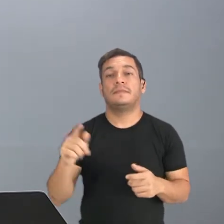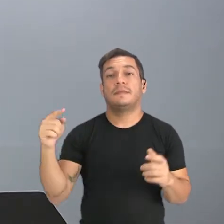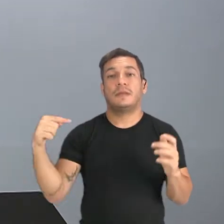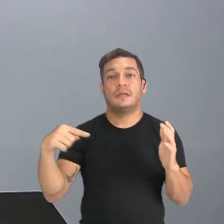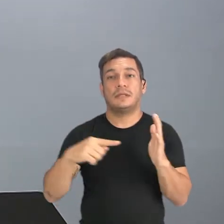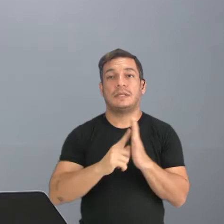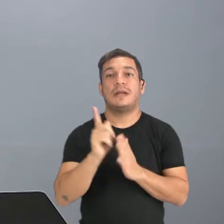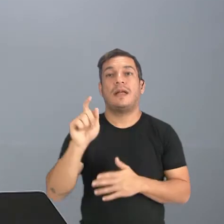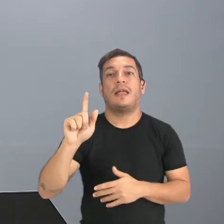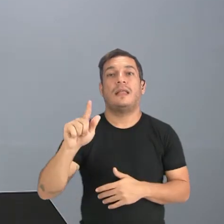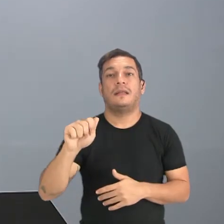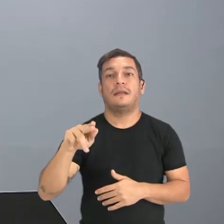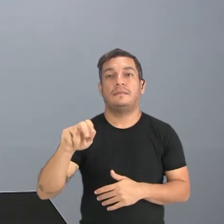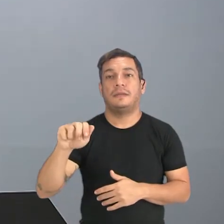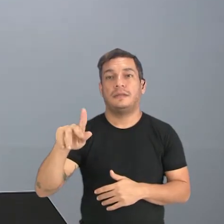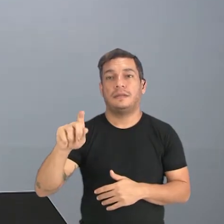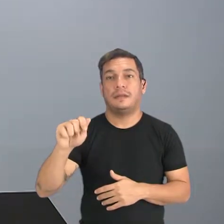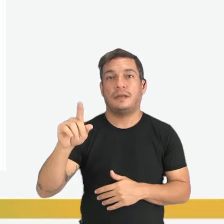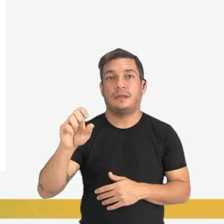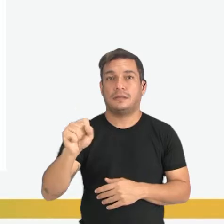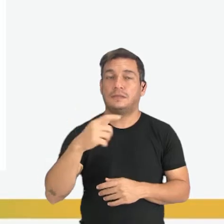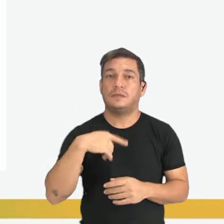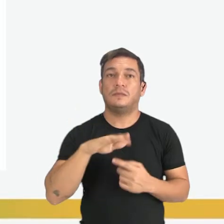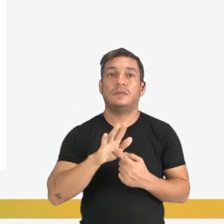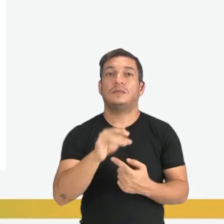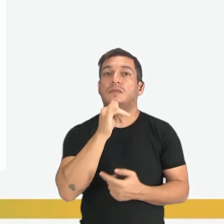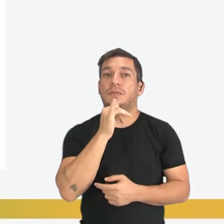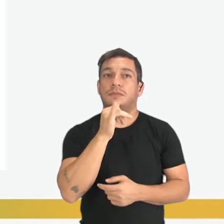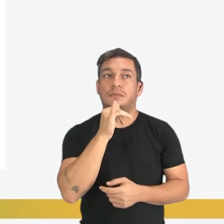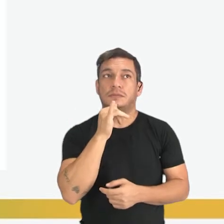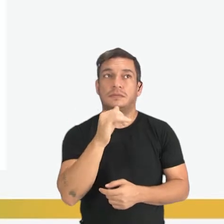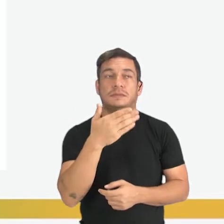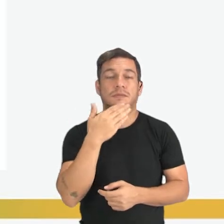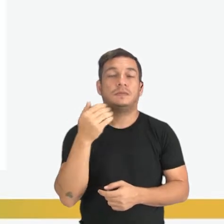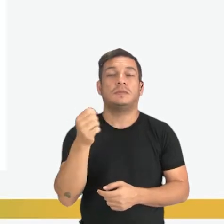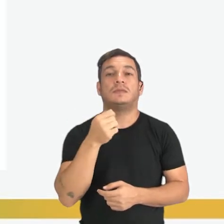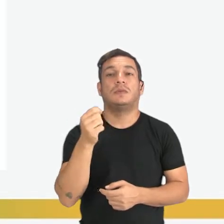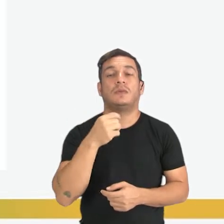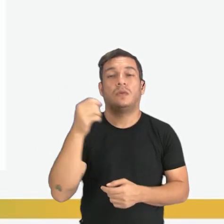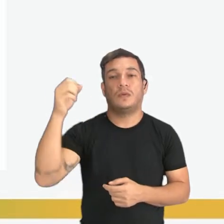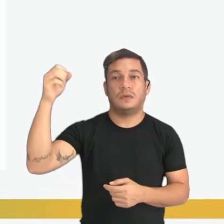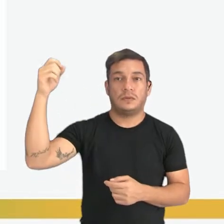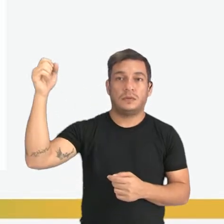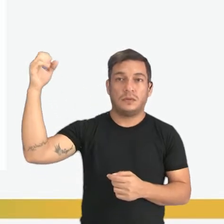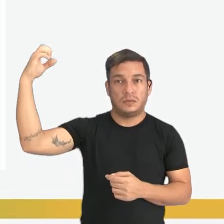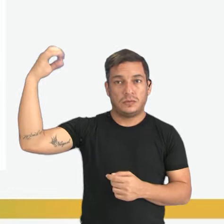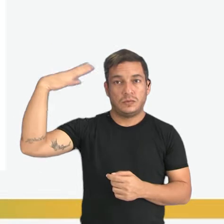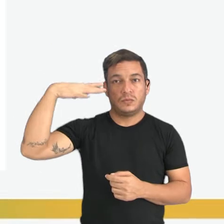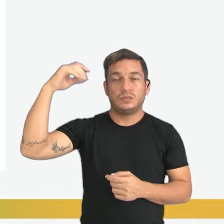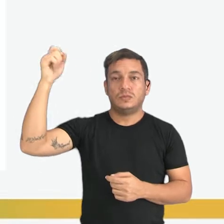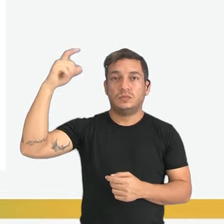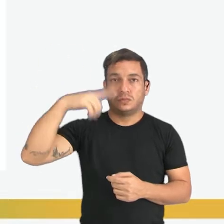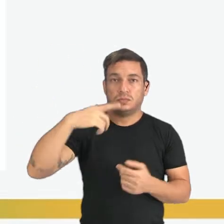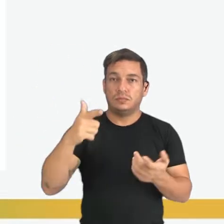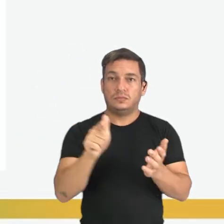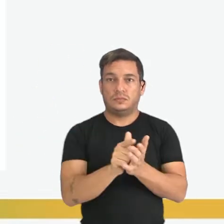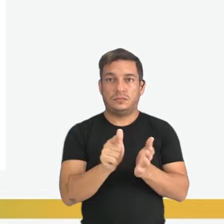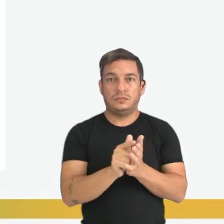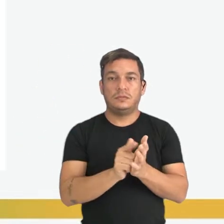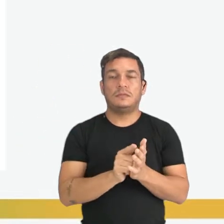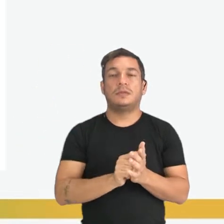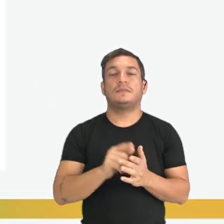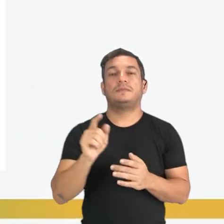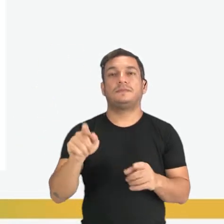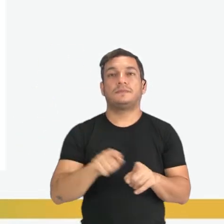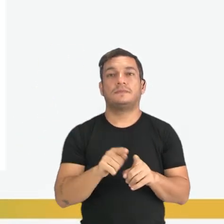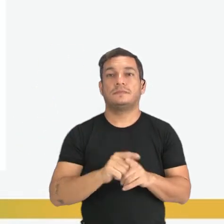laminadas, como mostra o exemplo, que refletem melhor a luz do sol, como é o caso do papel alumínio e